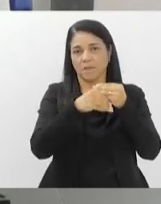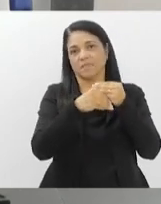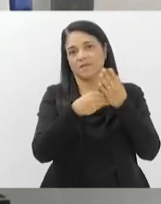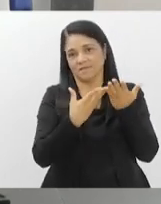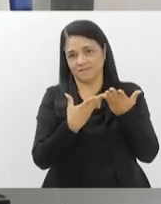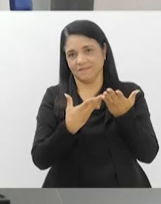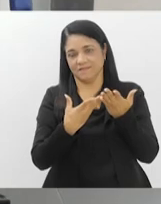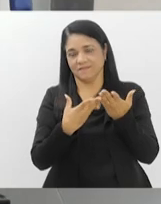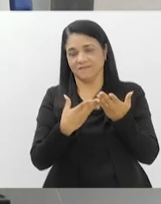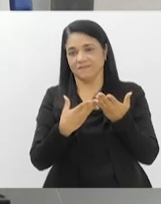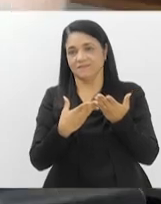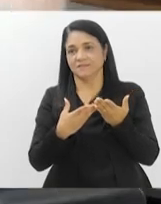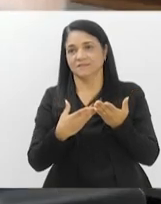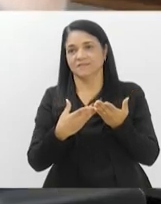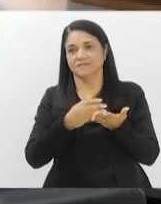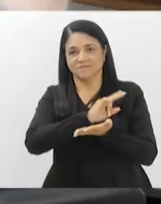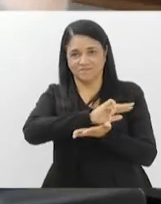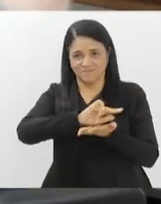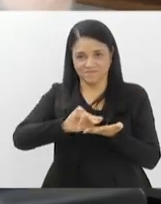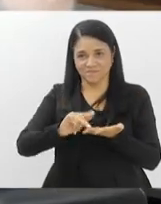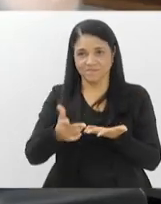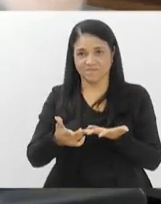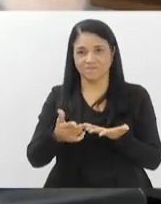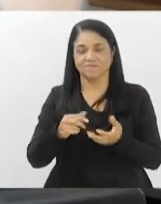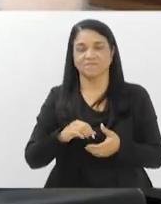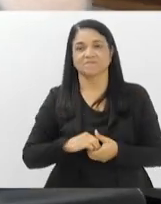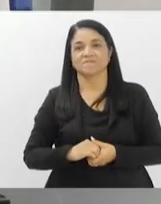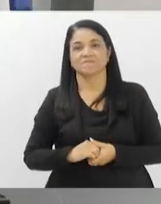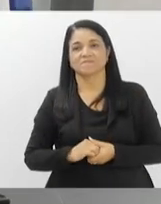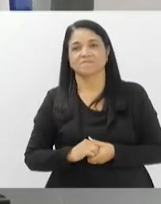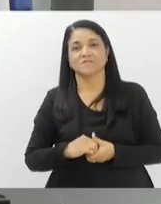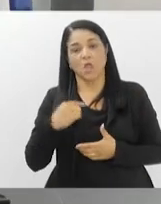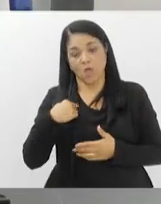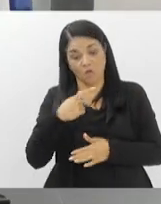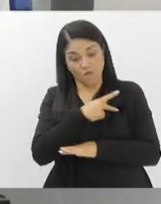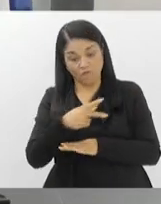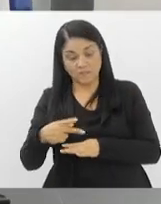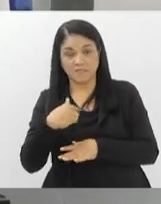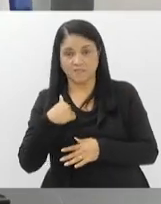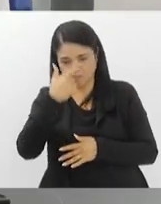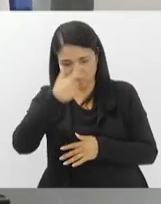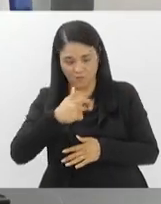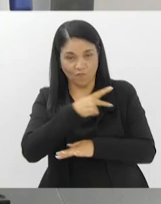emendas. Da Assembleia, deputado com emendas. Rodrigo Amorim. Não, estou fora. Eu vou como visitante.